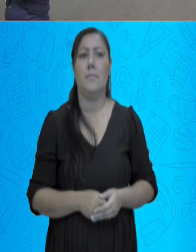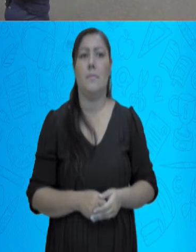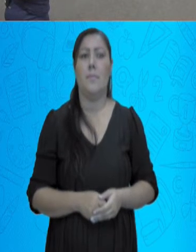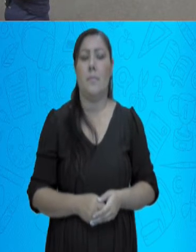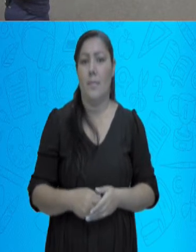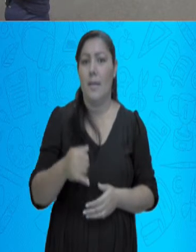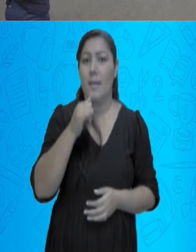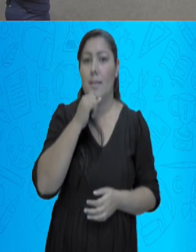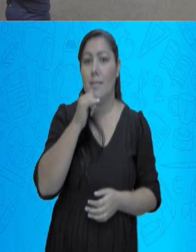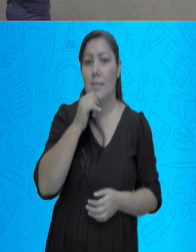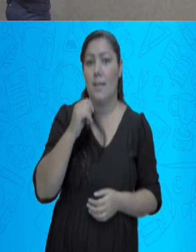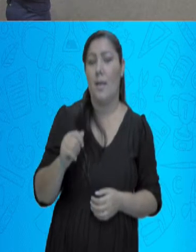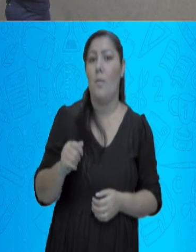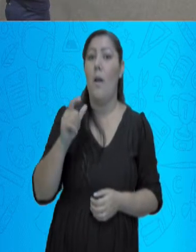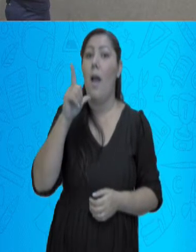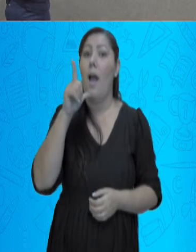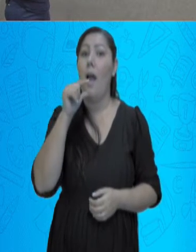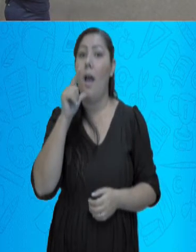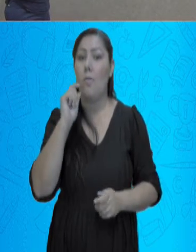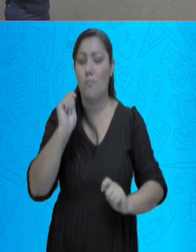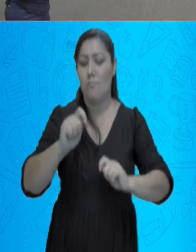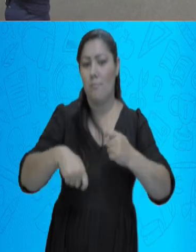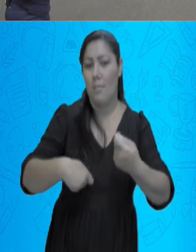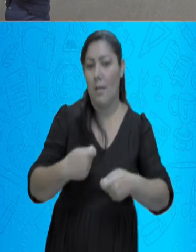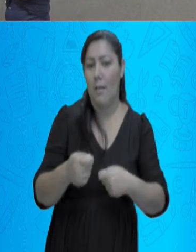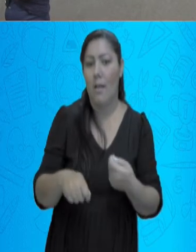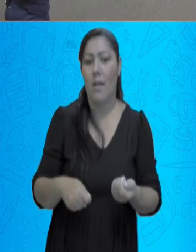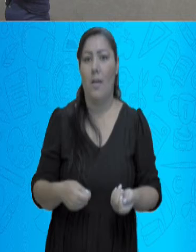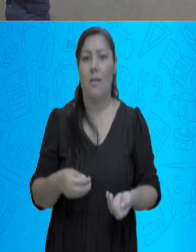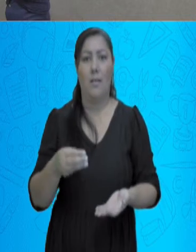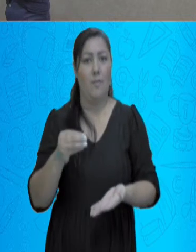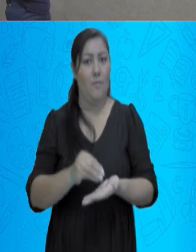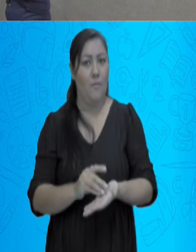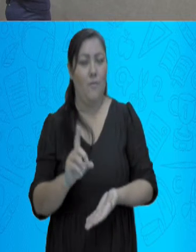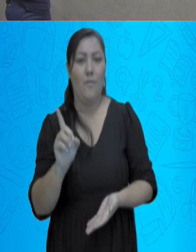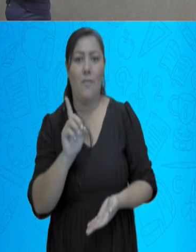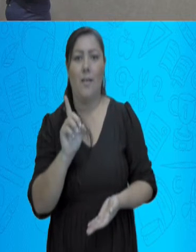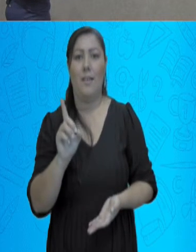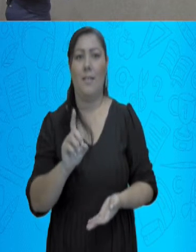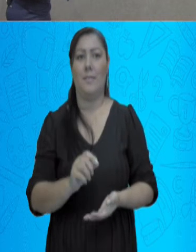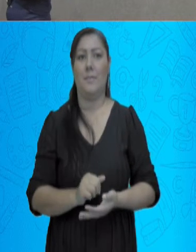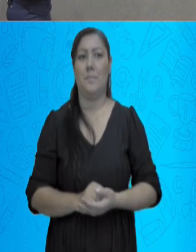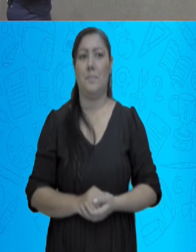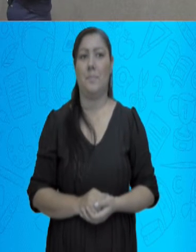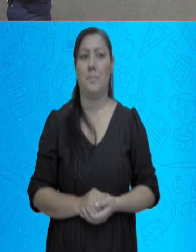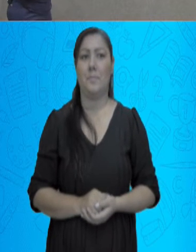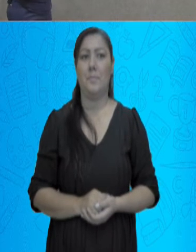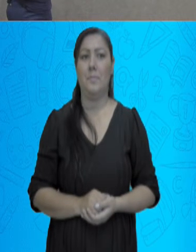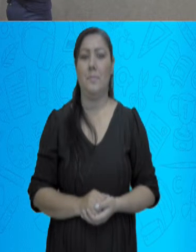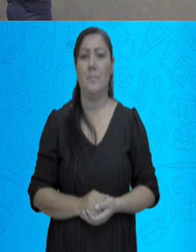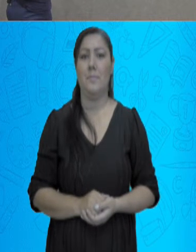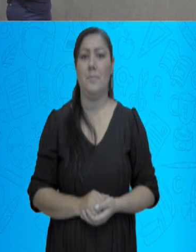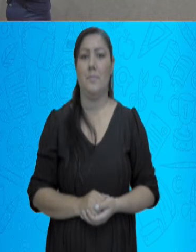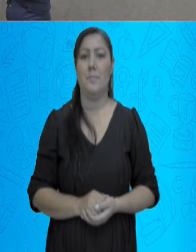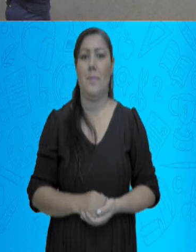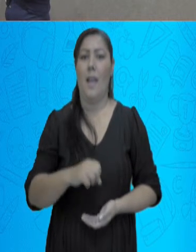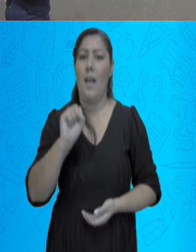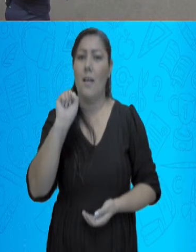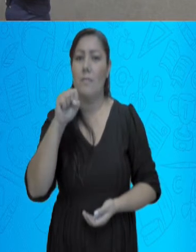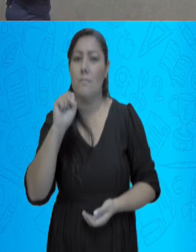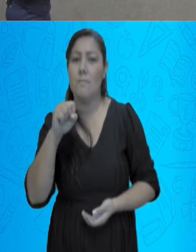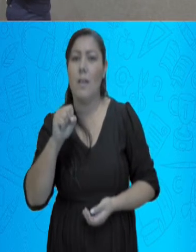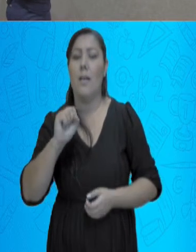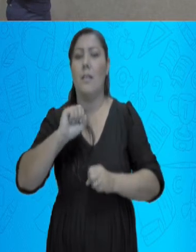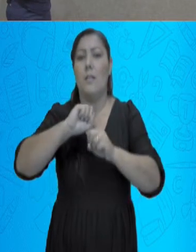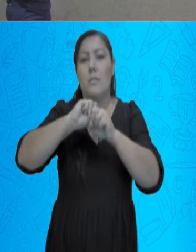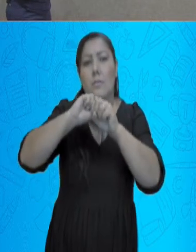água, economizar para não faltar. Perceberam a afirmação, né? E a clareza,